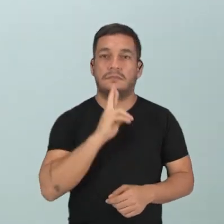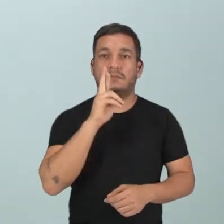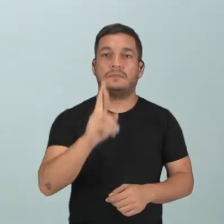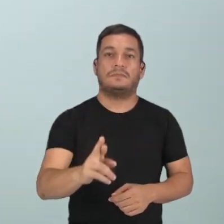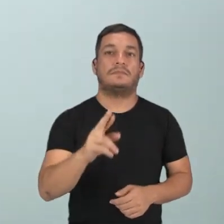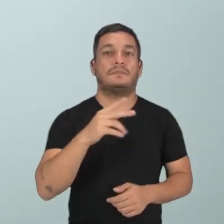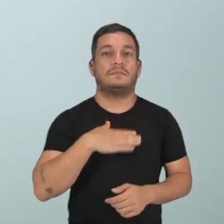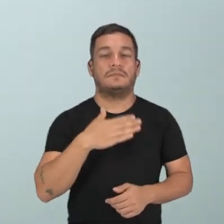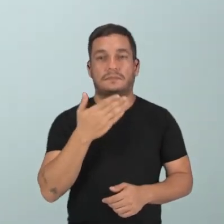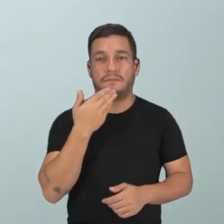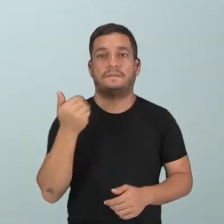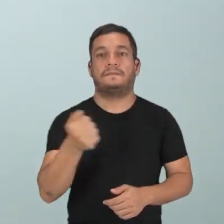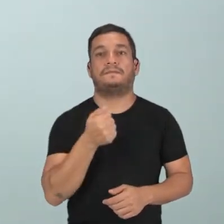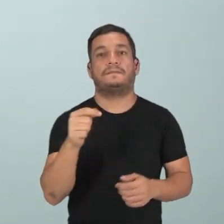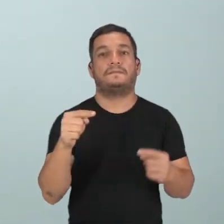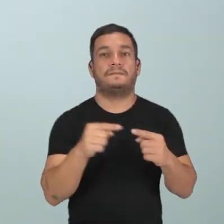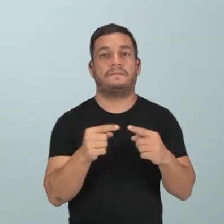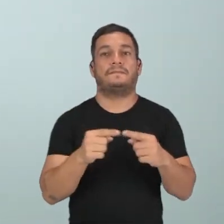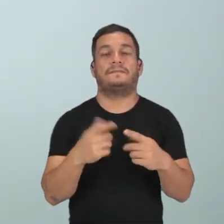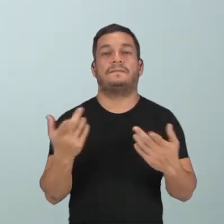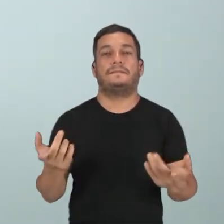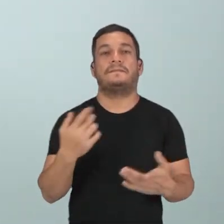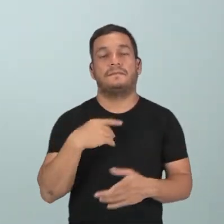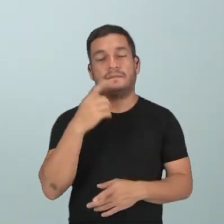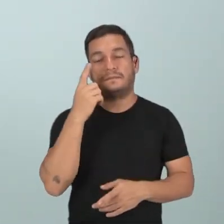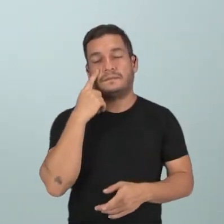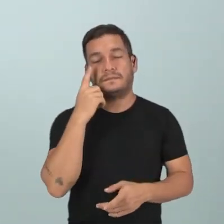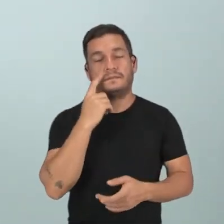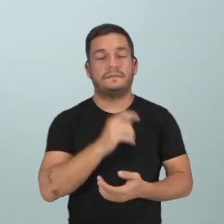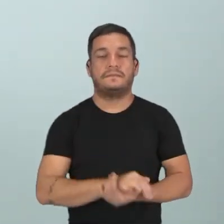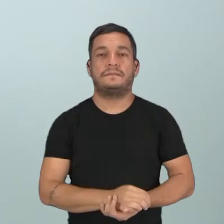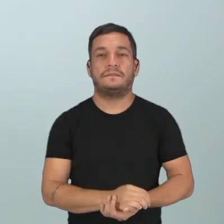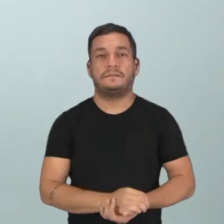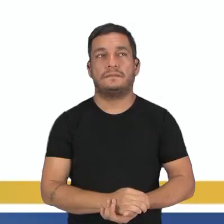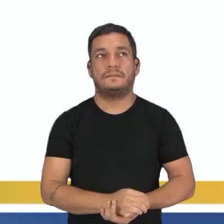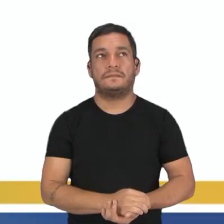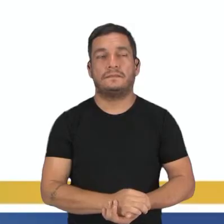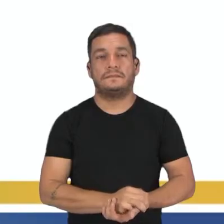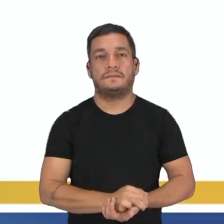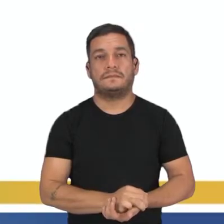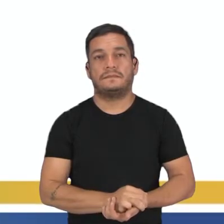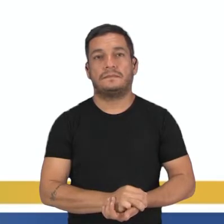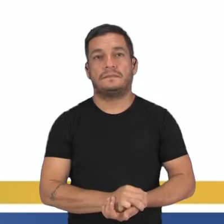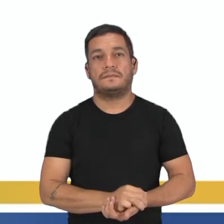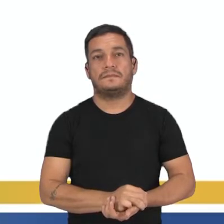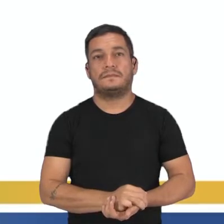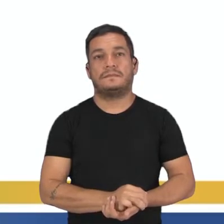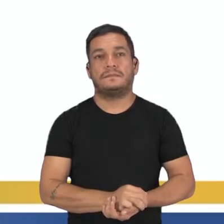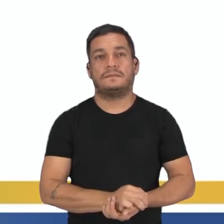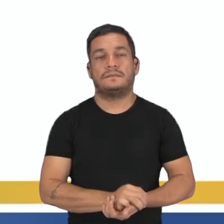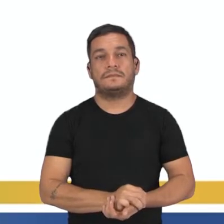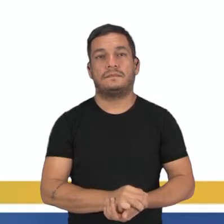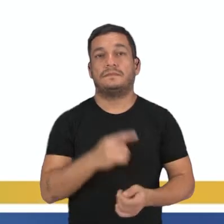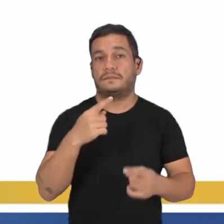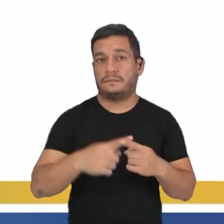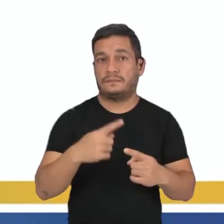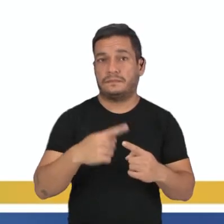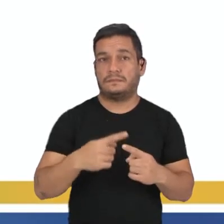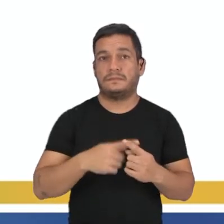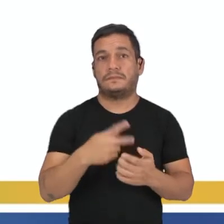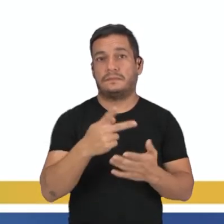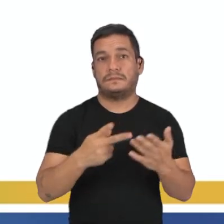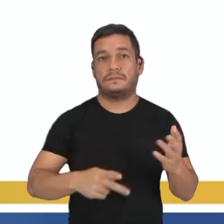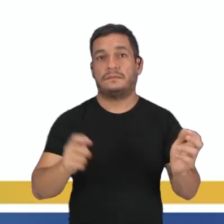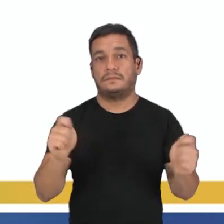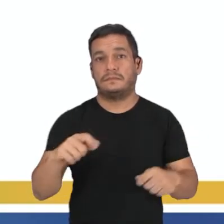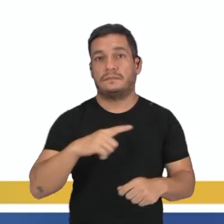a resposta mais apropriada vamos lá rever a nossa resposta é porque